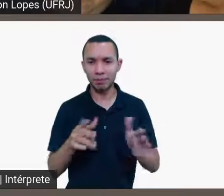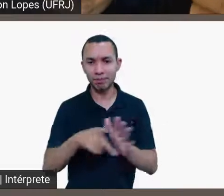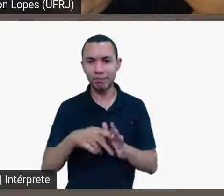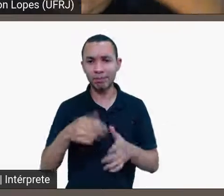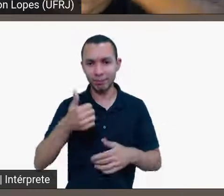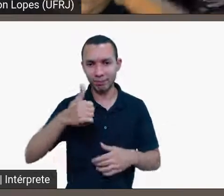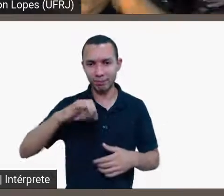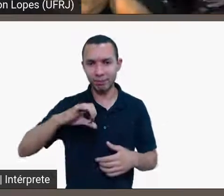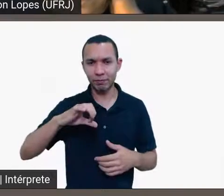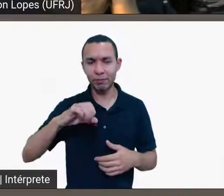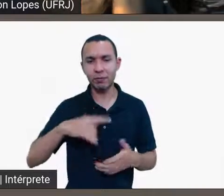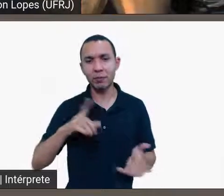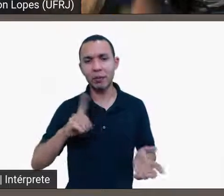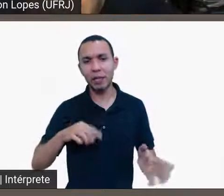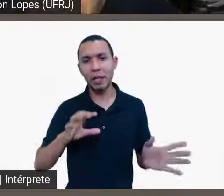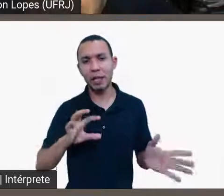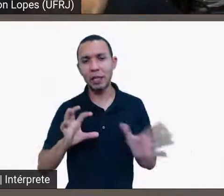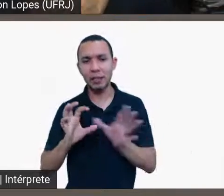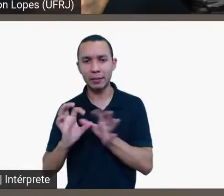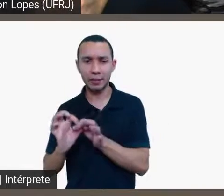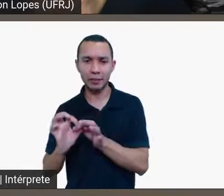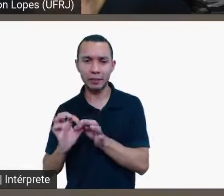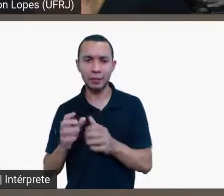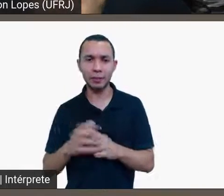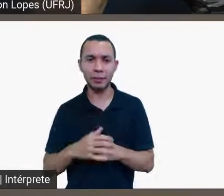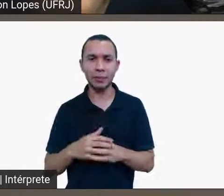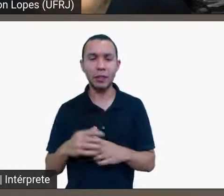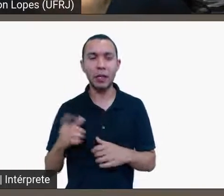tem uma ligação, ele atualiza